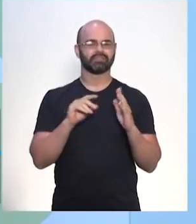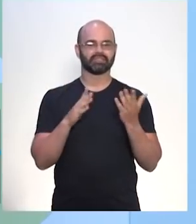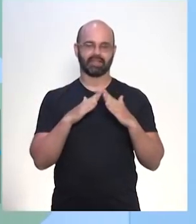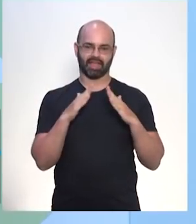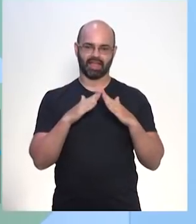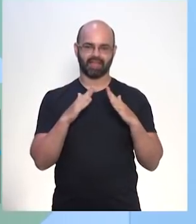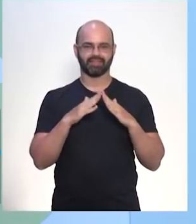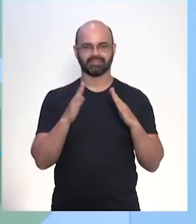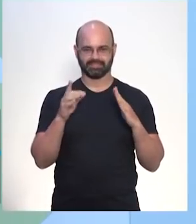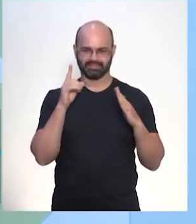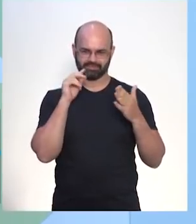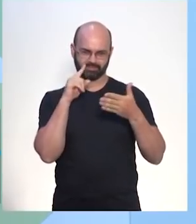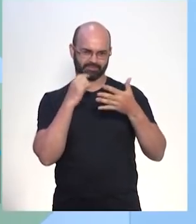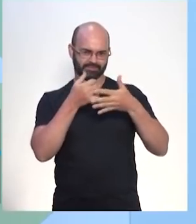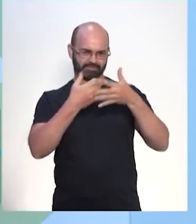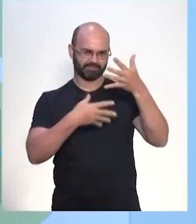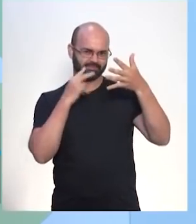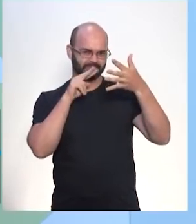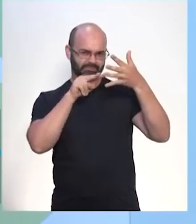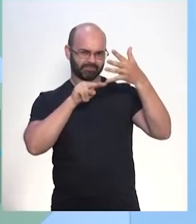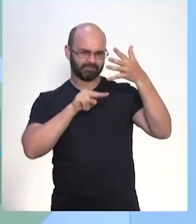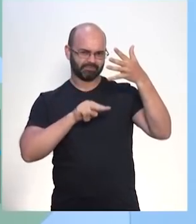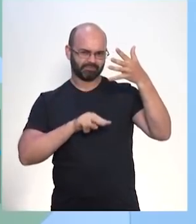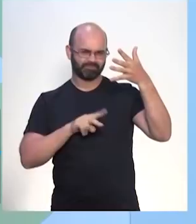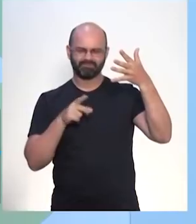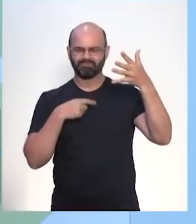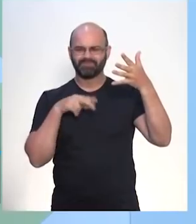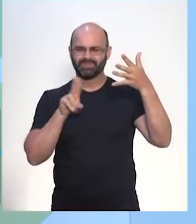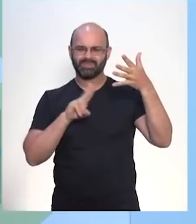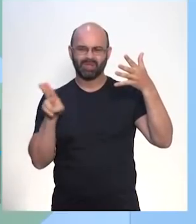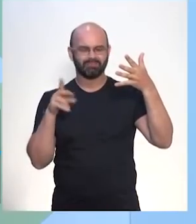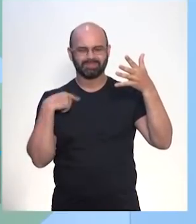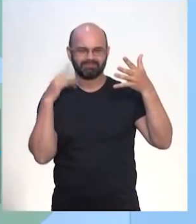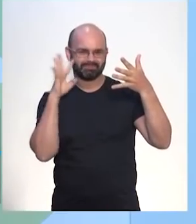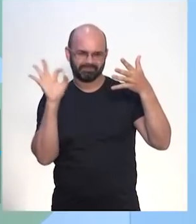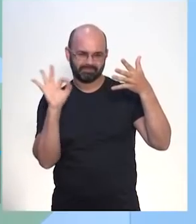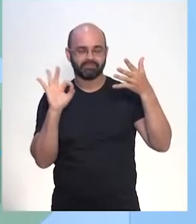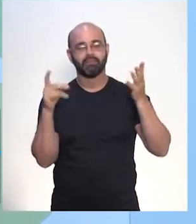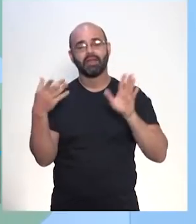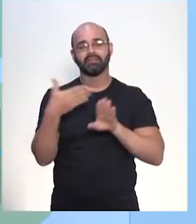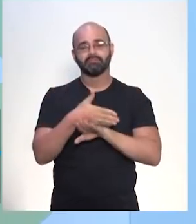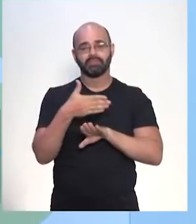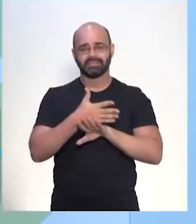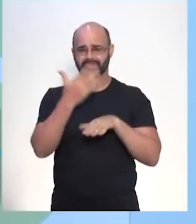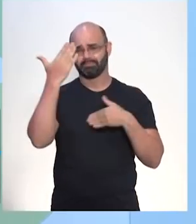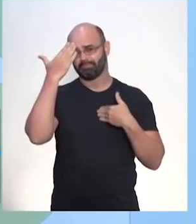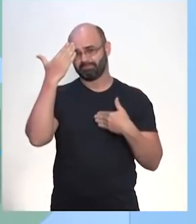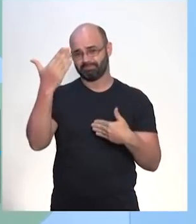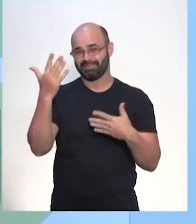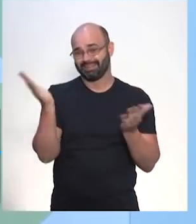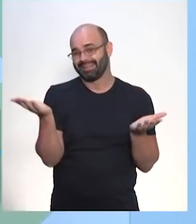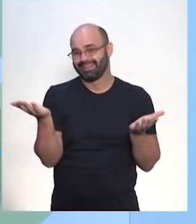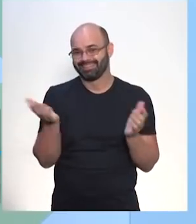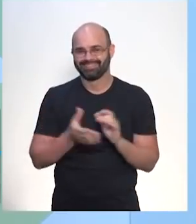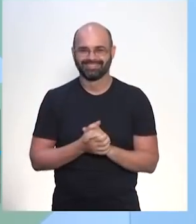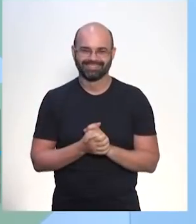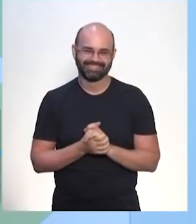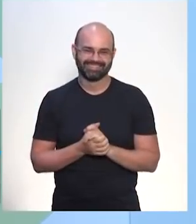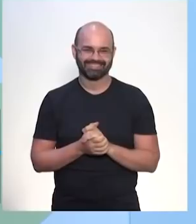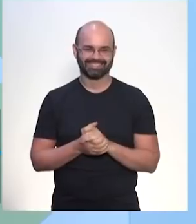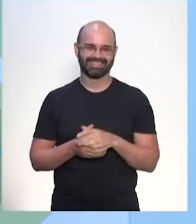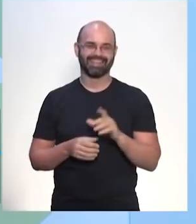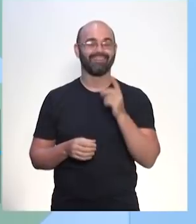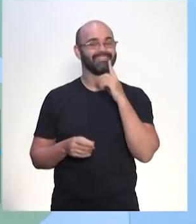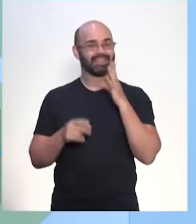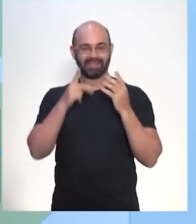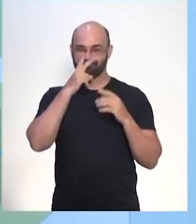e a Ina, eu não consegui entender o nome, mas assim, muito obrigado por ter participado. Gente! Olha aqui, invadindo o estúdio, Está professor